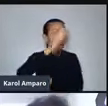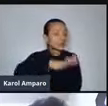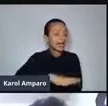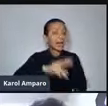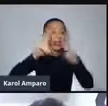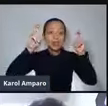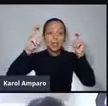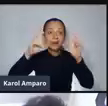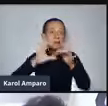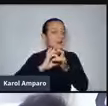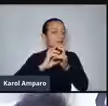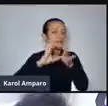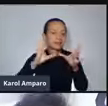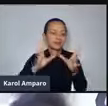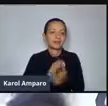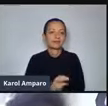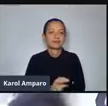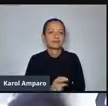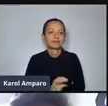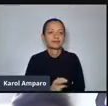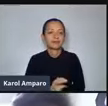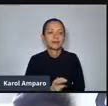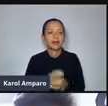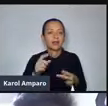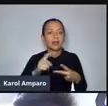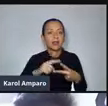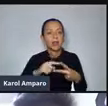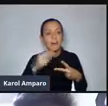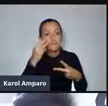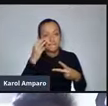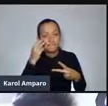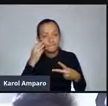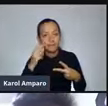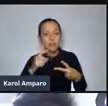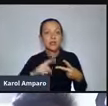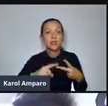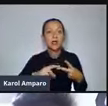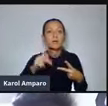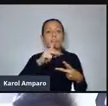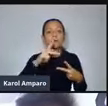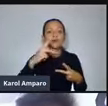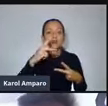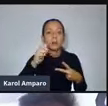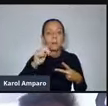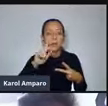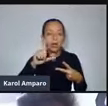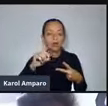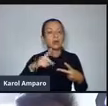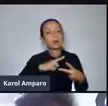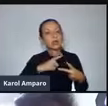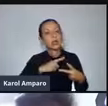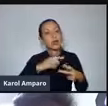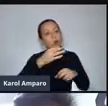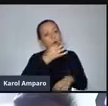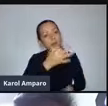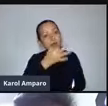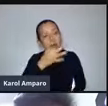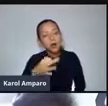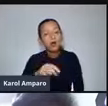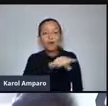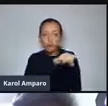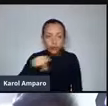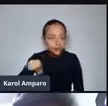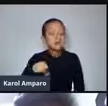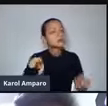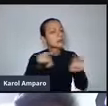Eu e o mestre Paulo Jorge vamos estar tecendo alguns comentários sobre as apresentações. E vocês podem tecer comentários ao